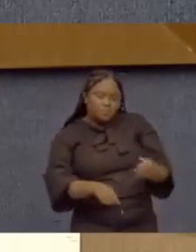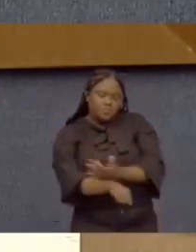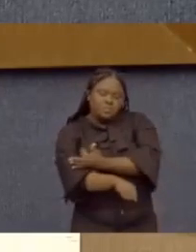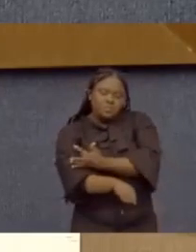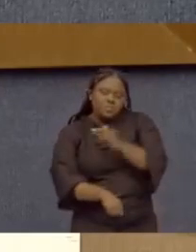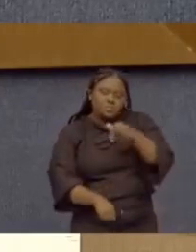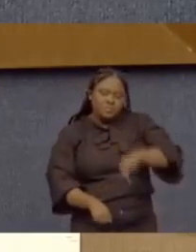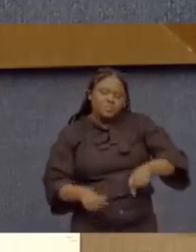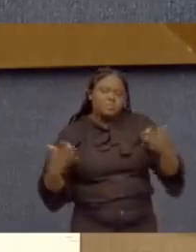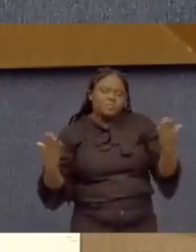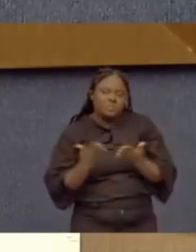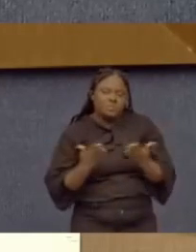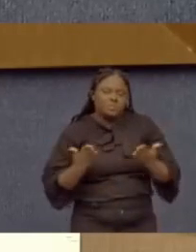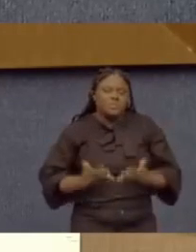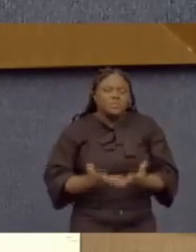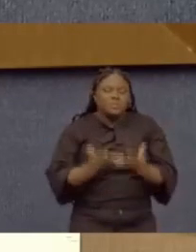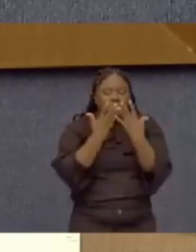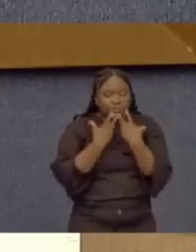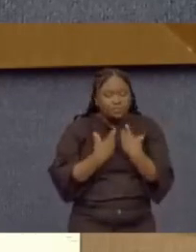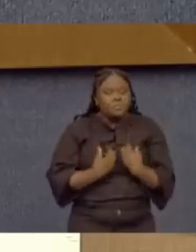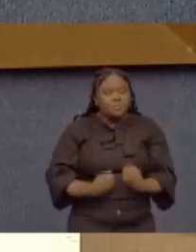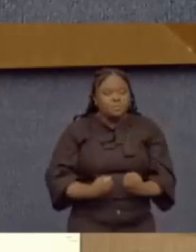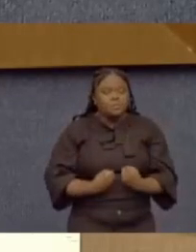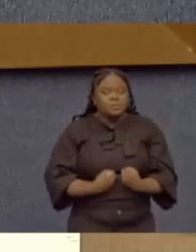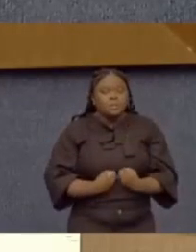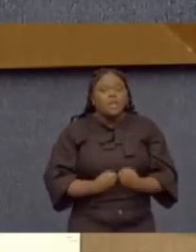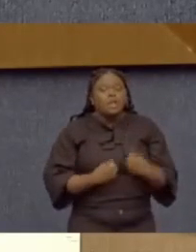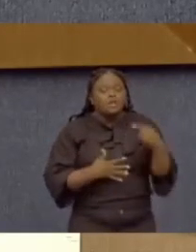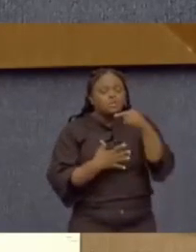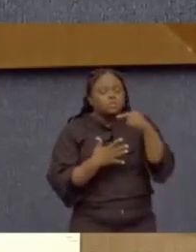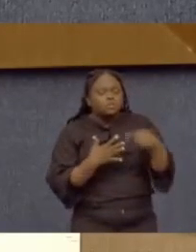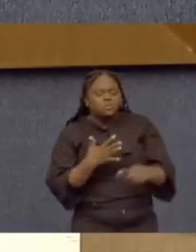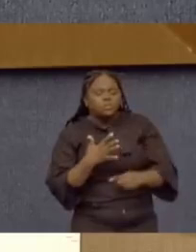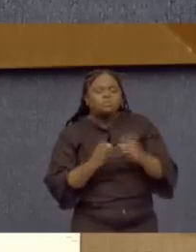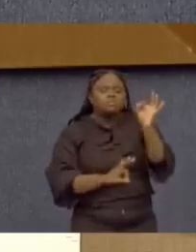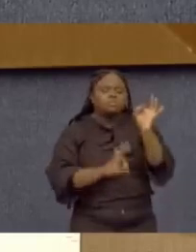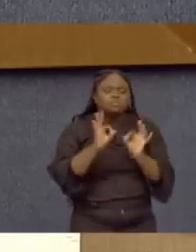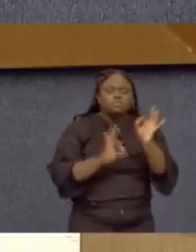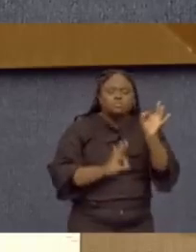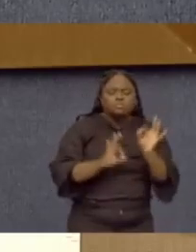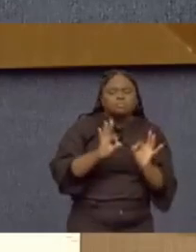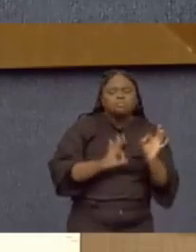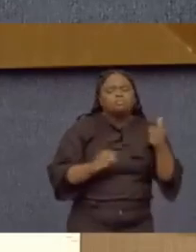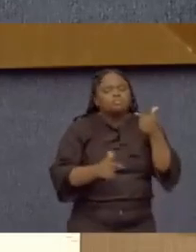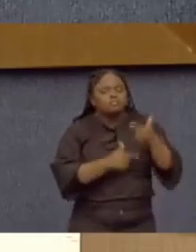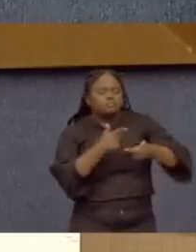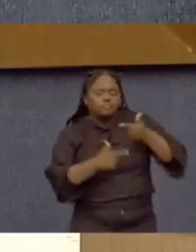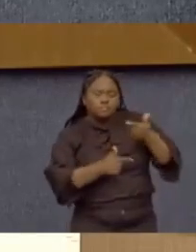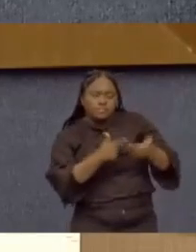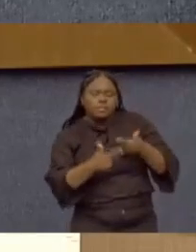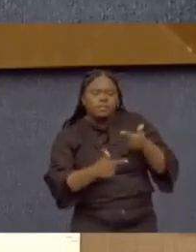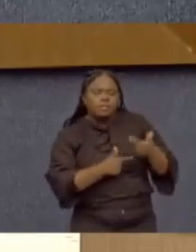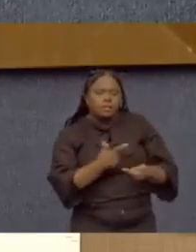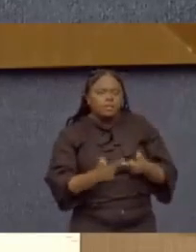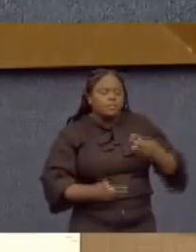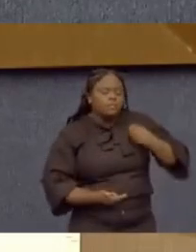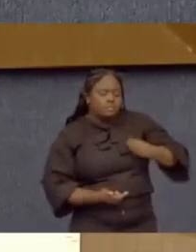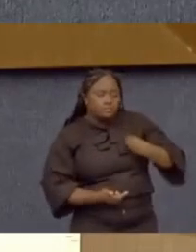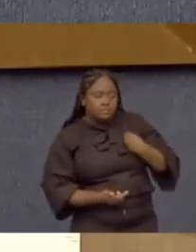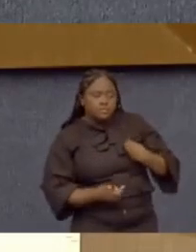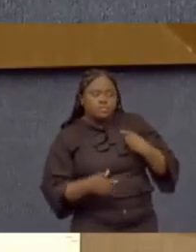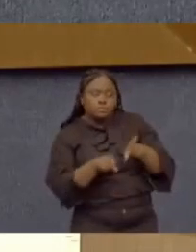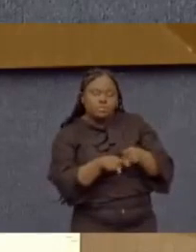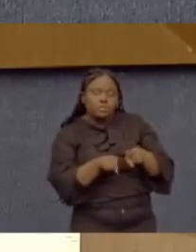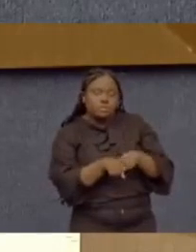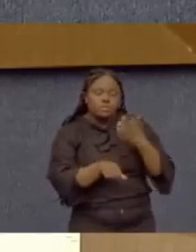esse prêmio. Tudo o que temos trabalhado, tudo o que temos planejado, organizado, vivenciado e até sofrido